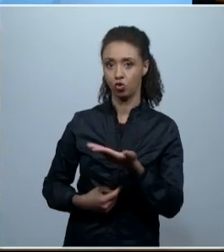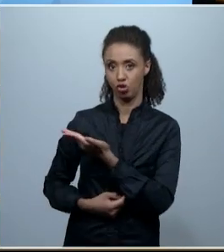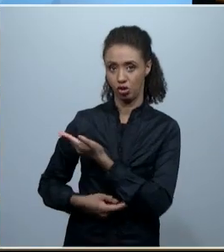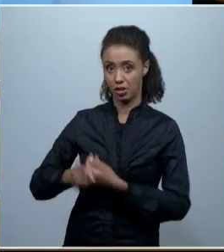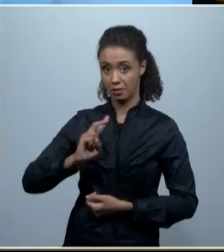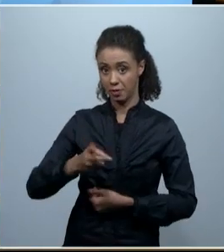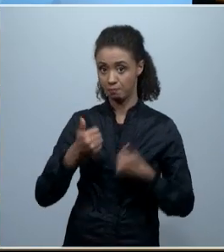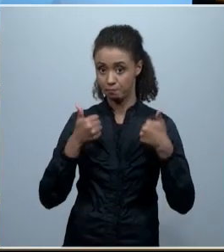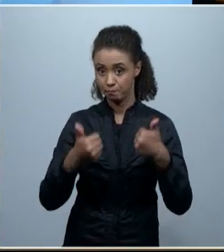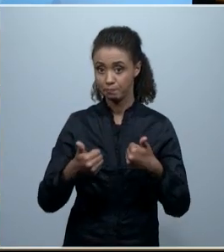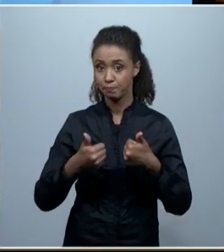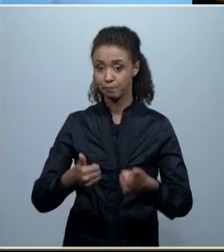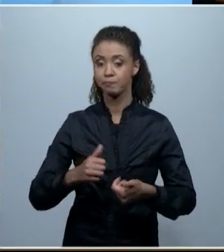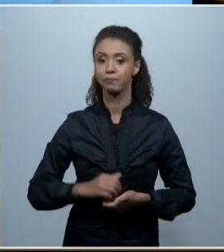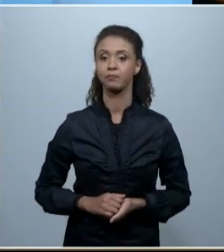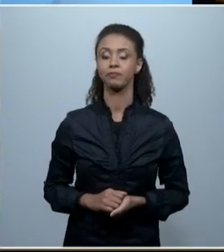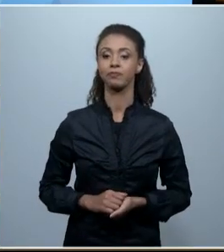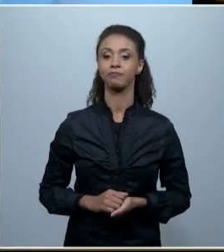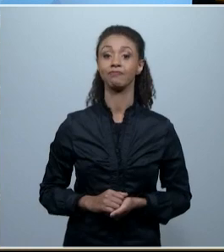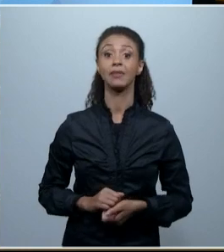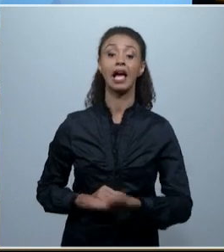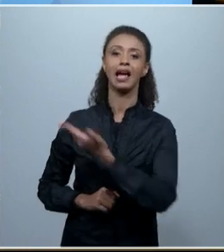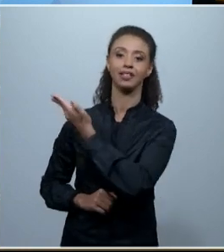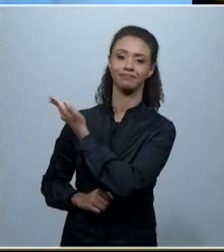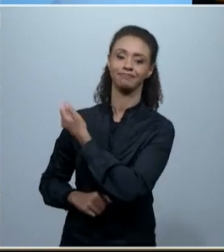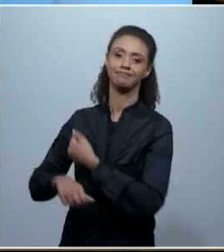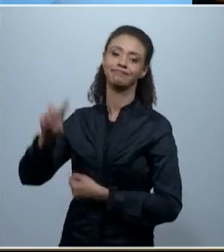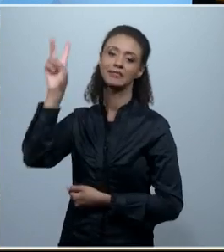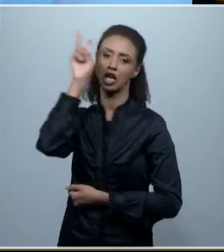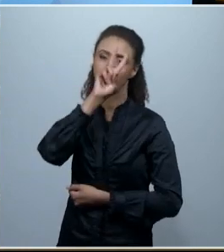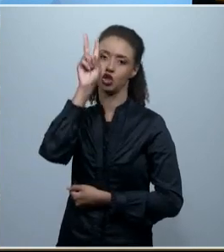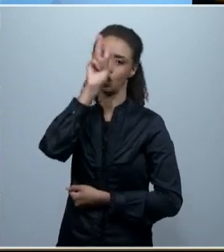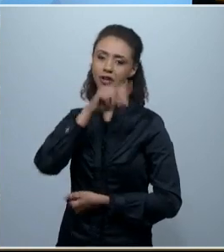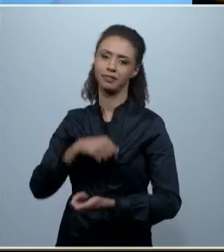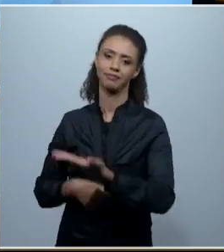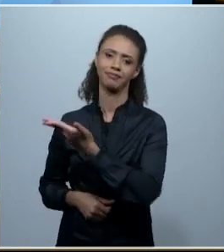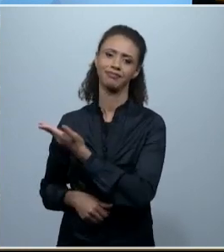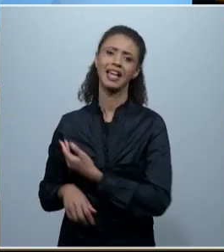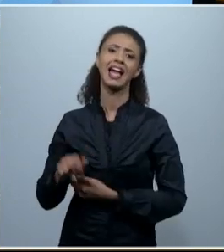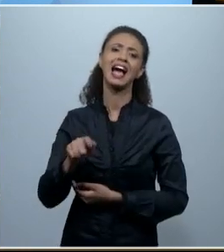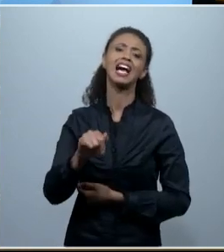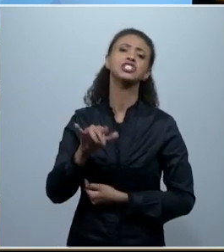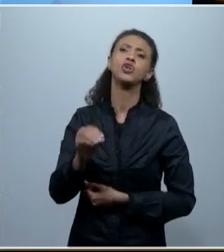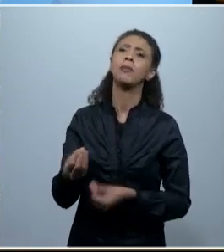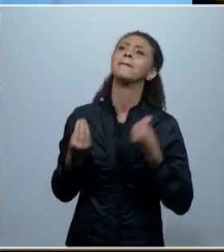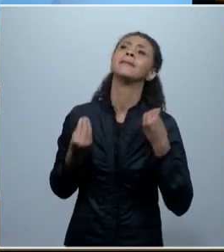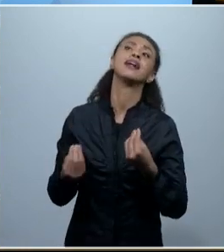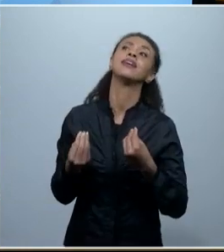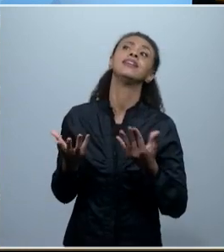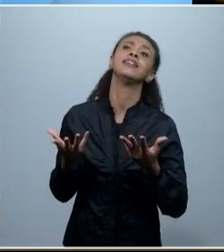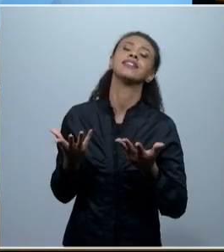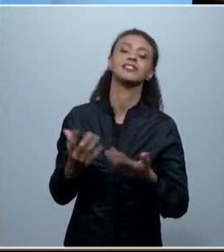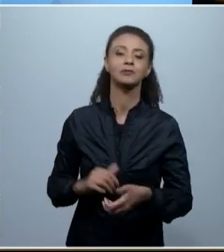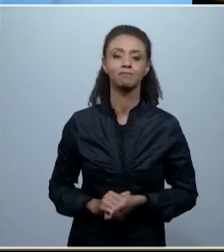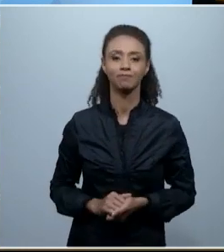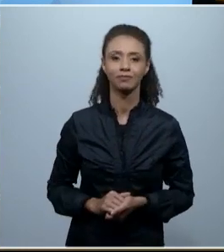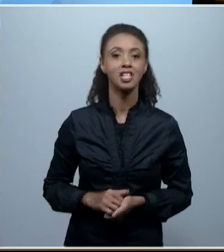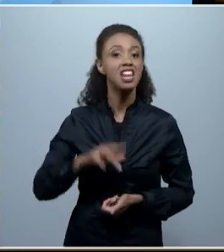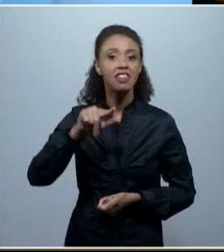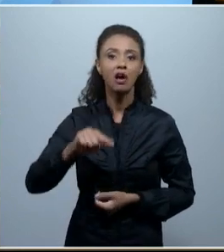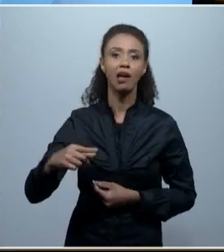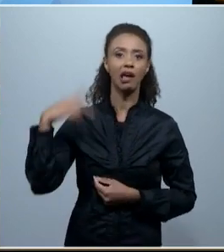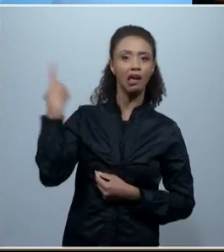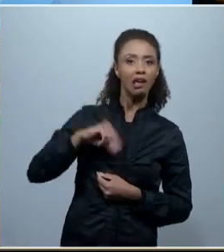então a essa parte histórica axiomas pra que te quero pra quem fins edson só que isso não serve para torturar a